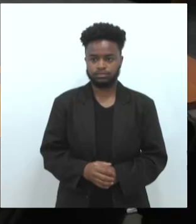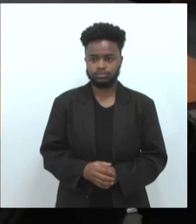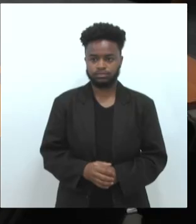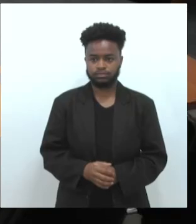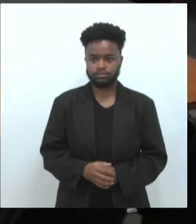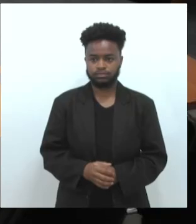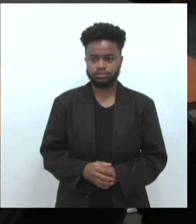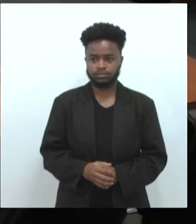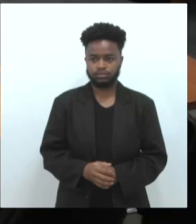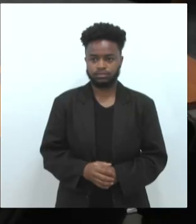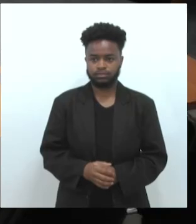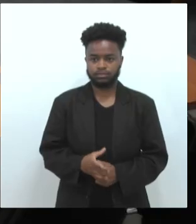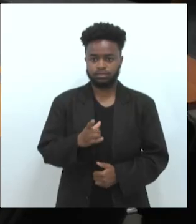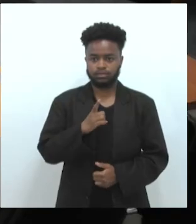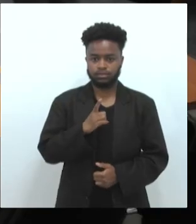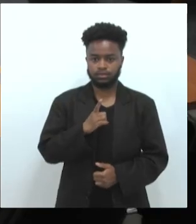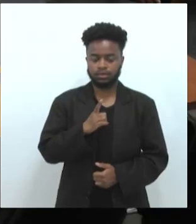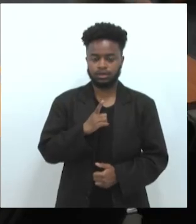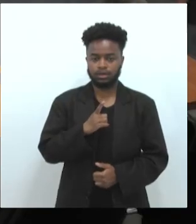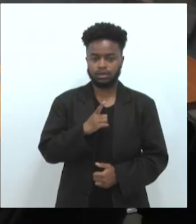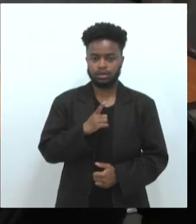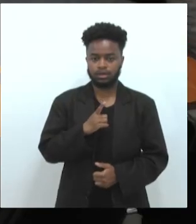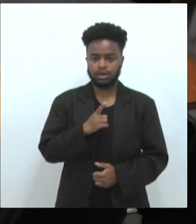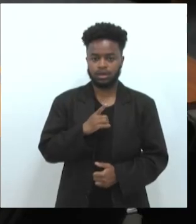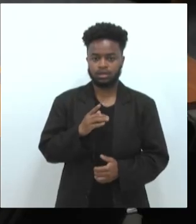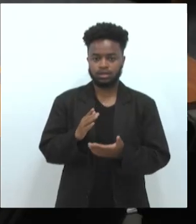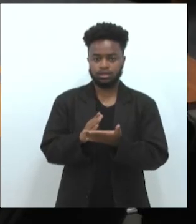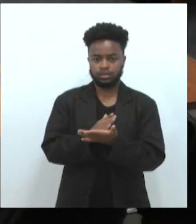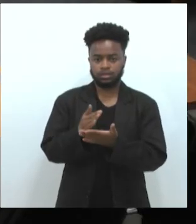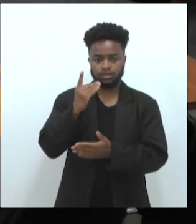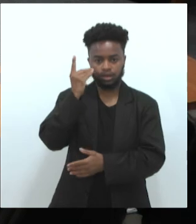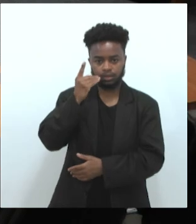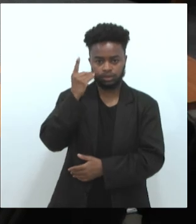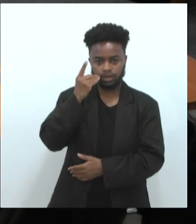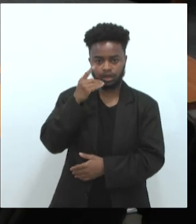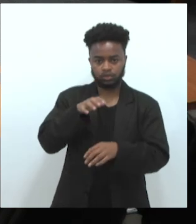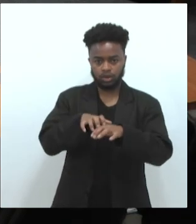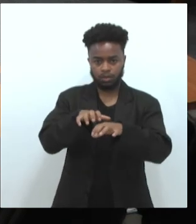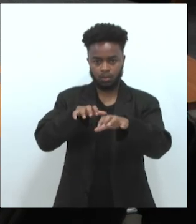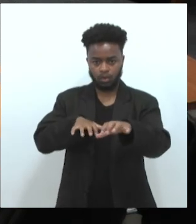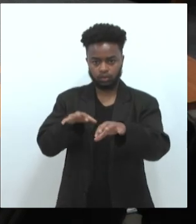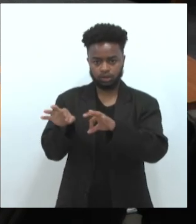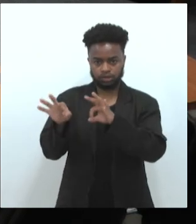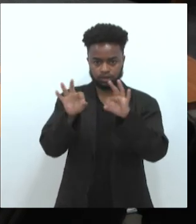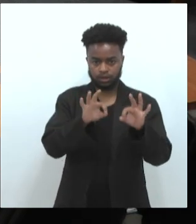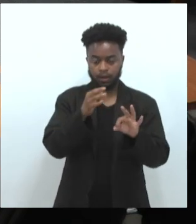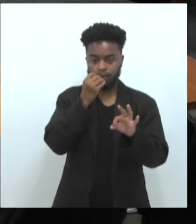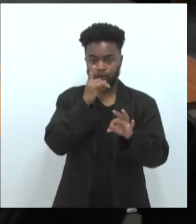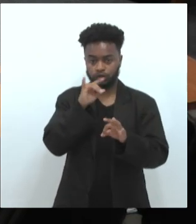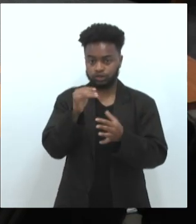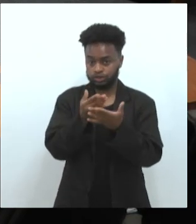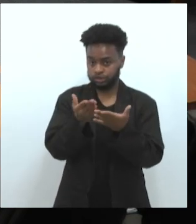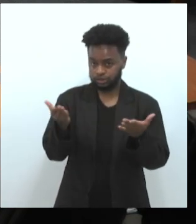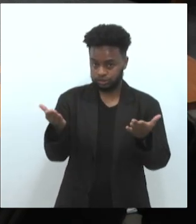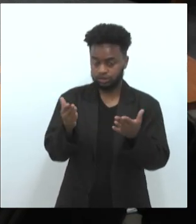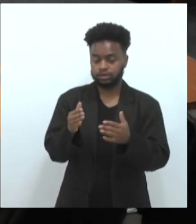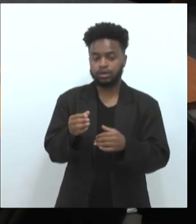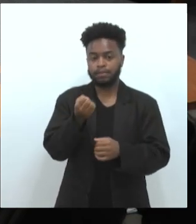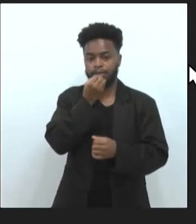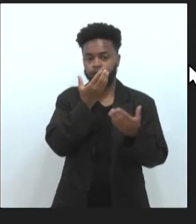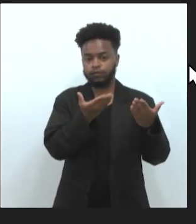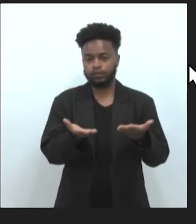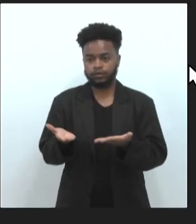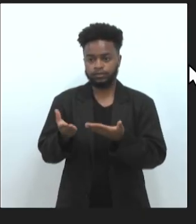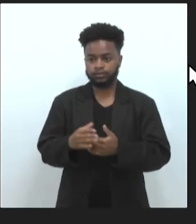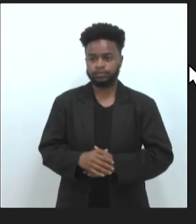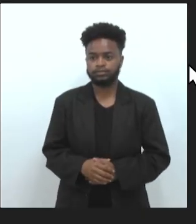Os deputados aí que estão no modo remoto, como o deputado Samuel Malafaia, um bom dia, seja muito bem-vindo.